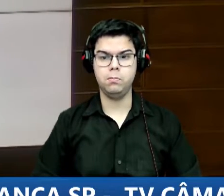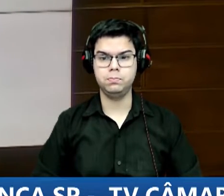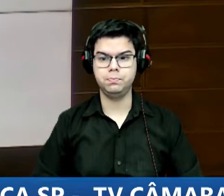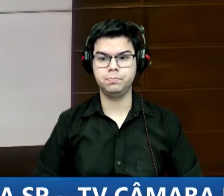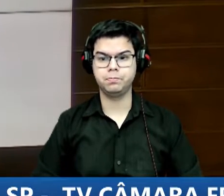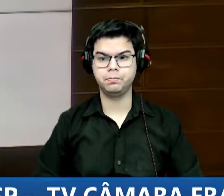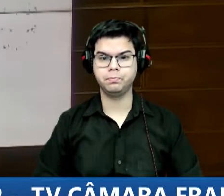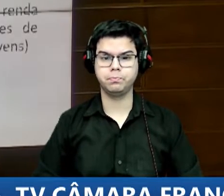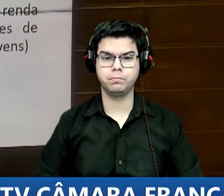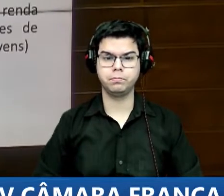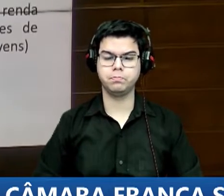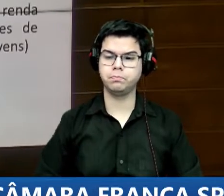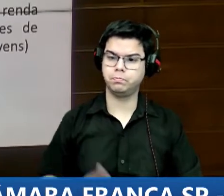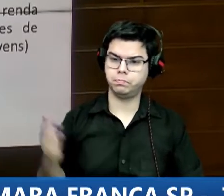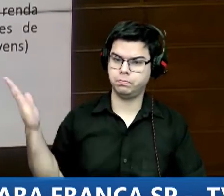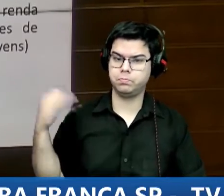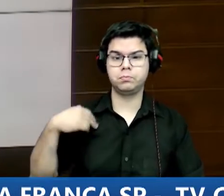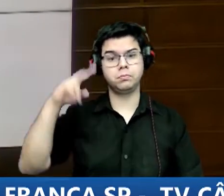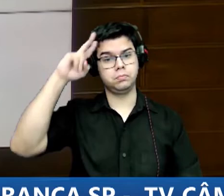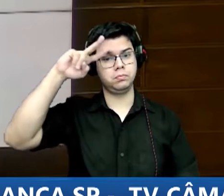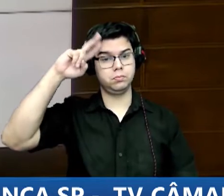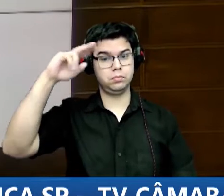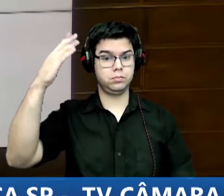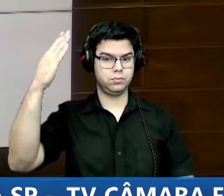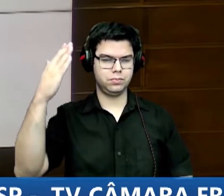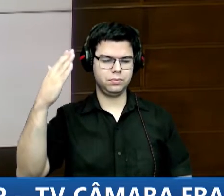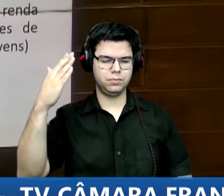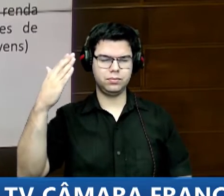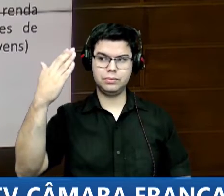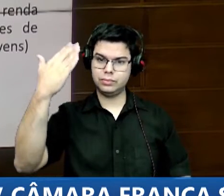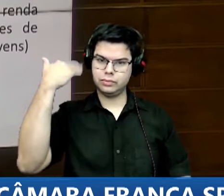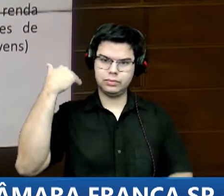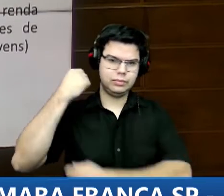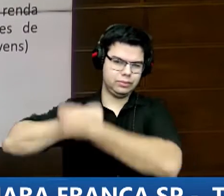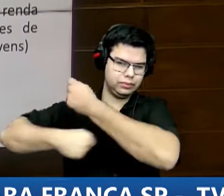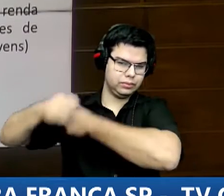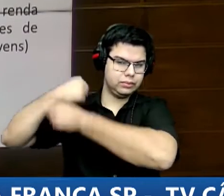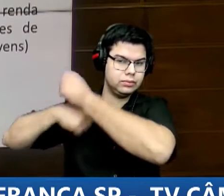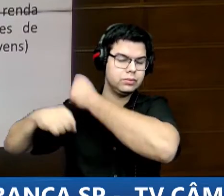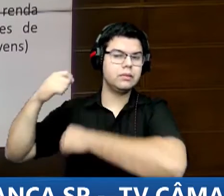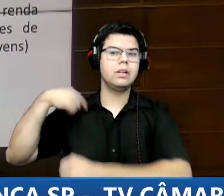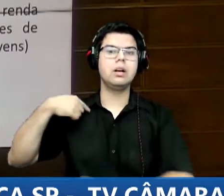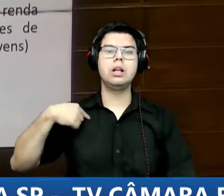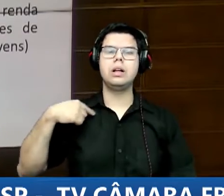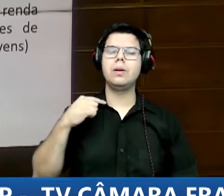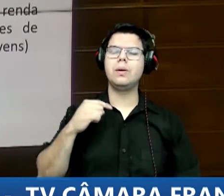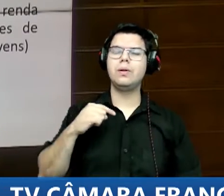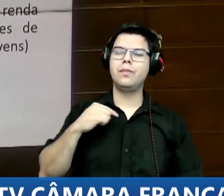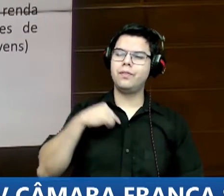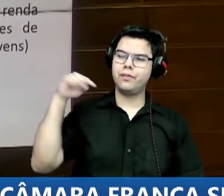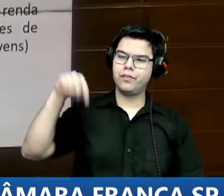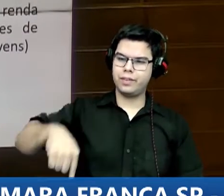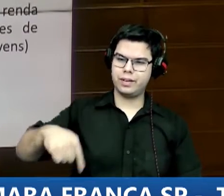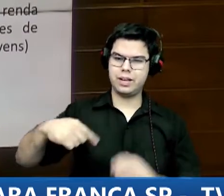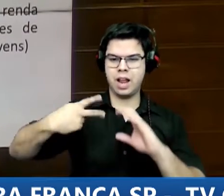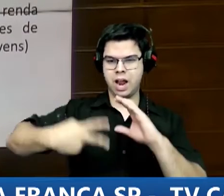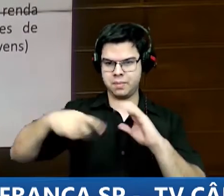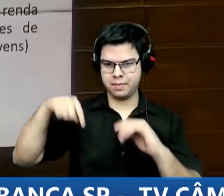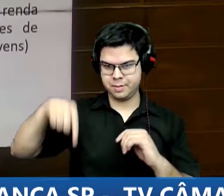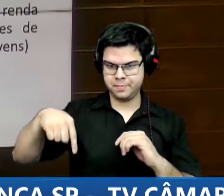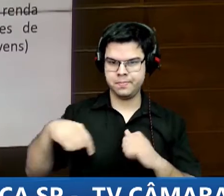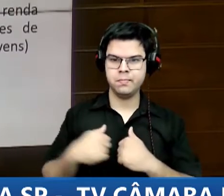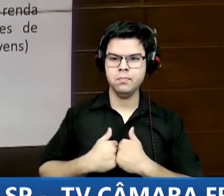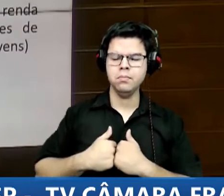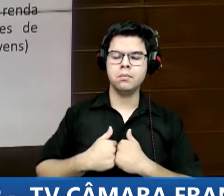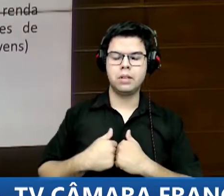Eu me lembro, vereador Claudinei, que há alguns anos atrás eu estive de passagem aqui pela Câmara, e eu não tenho uma boa memória,